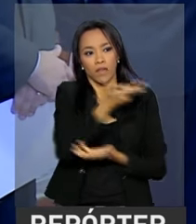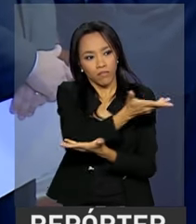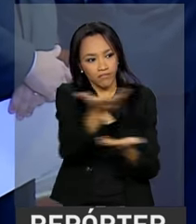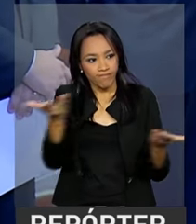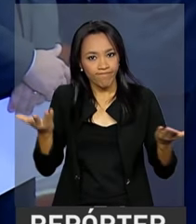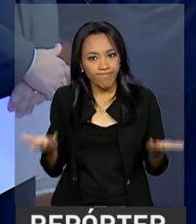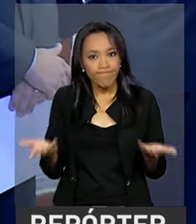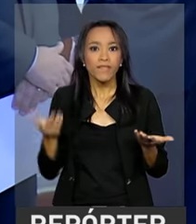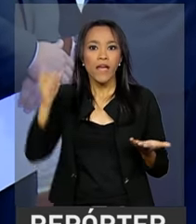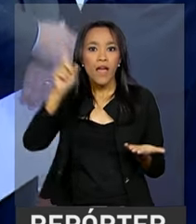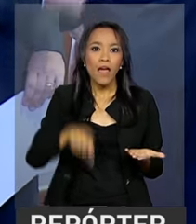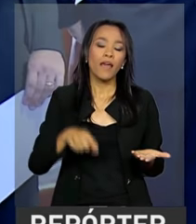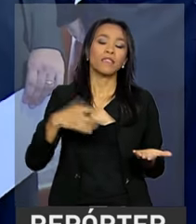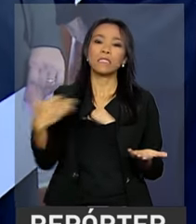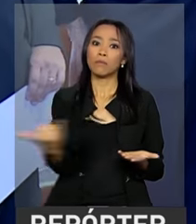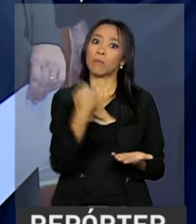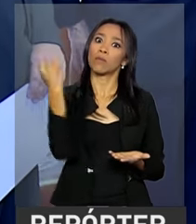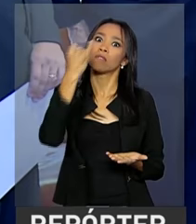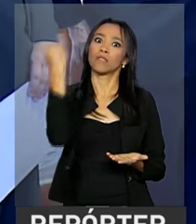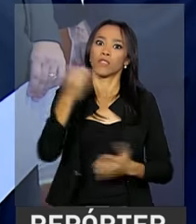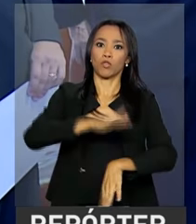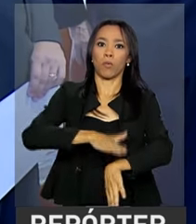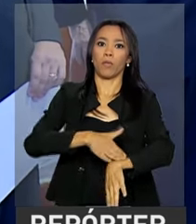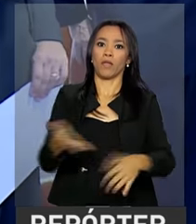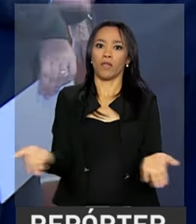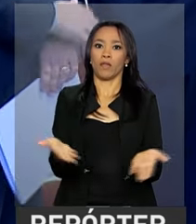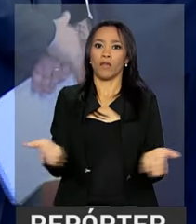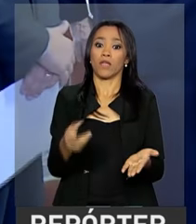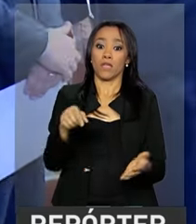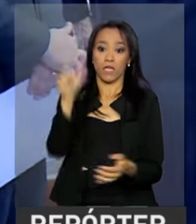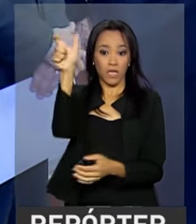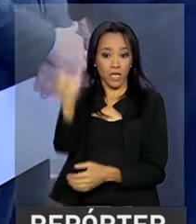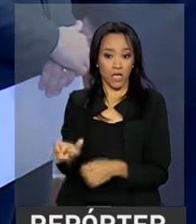é um momento importante para o gol